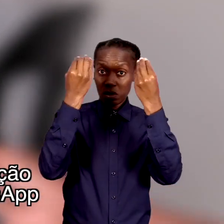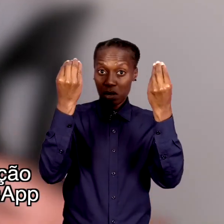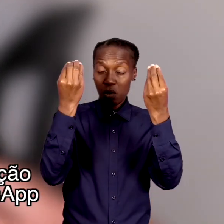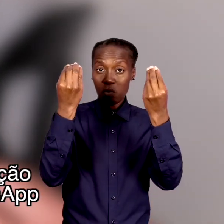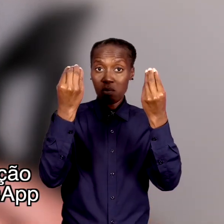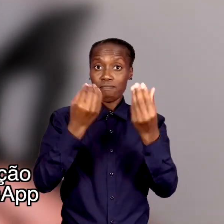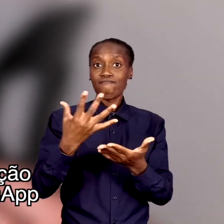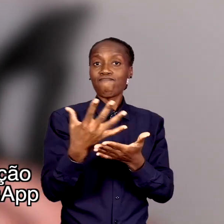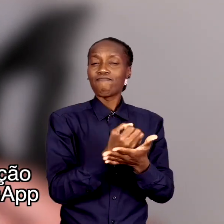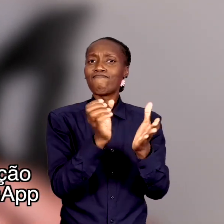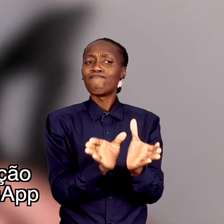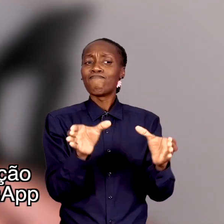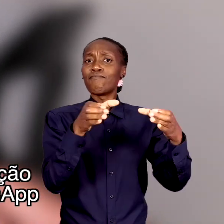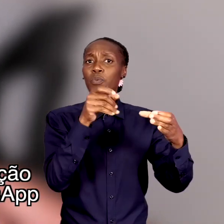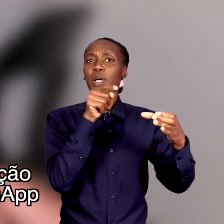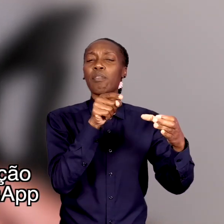grupo de WhatsApp